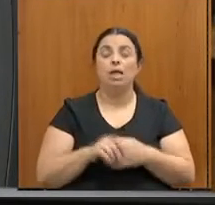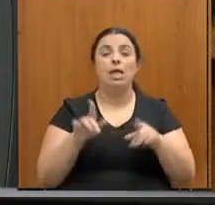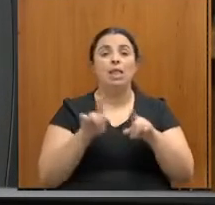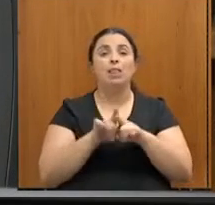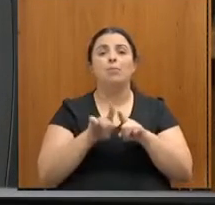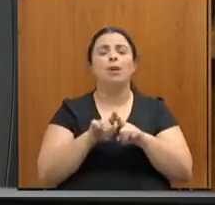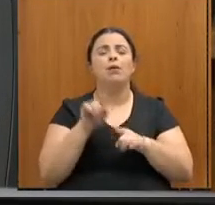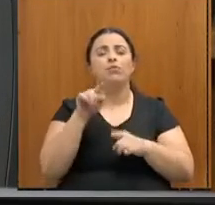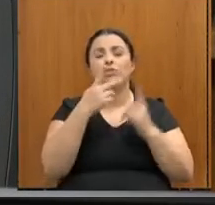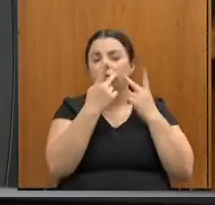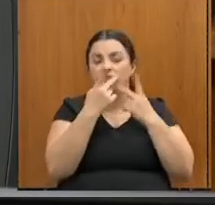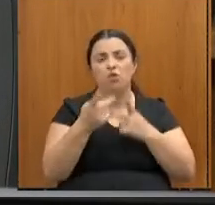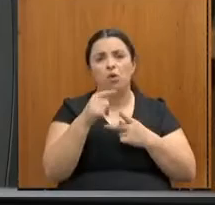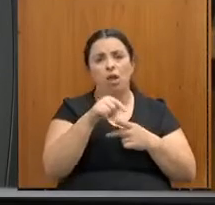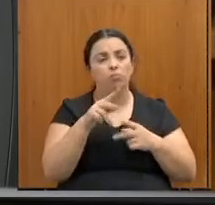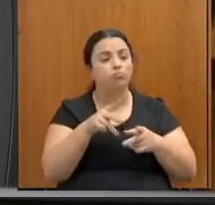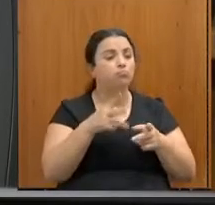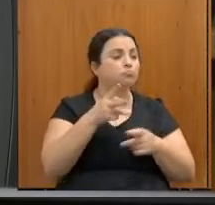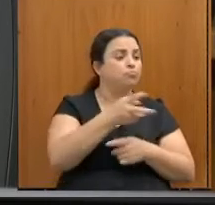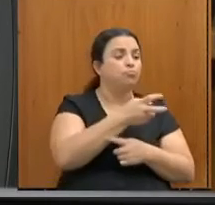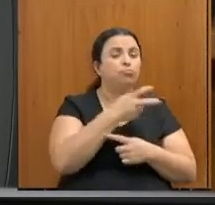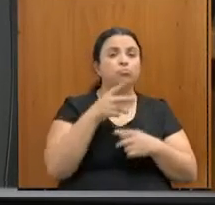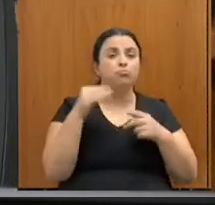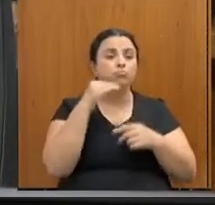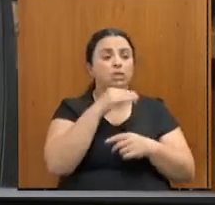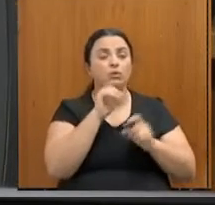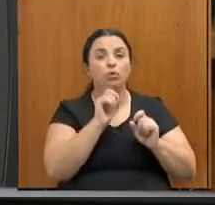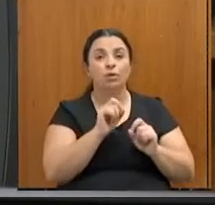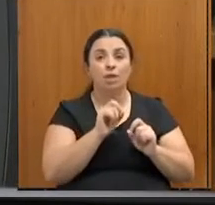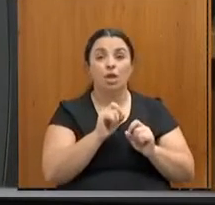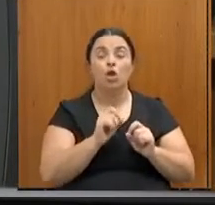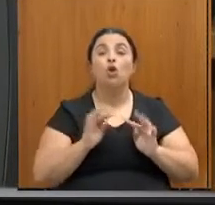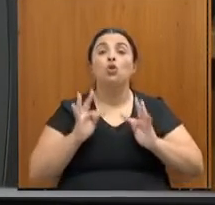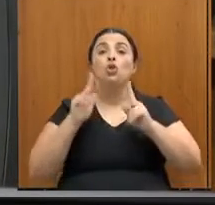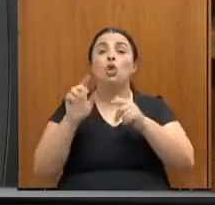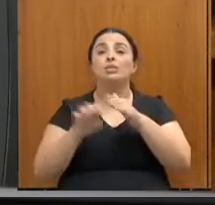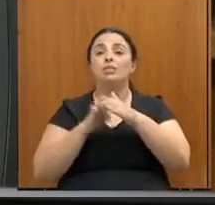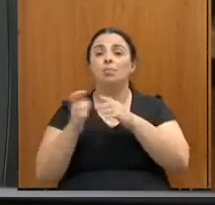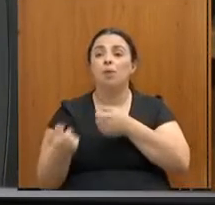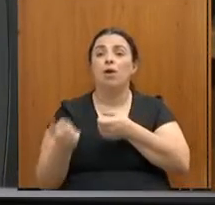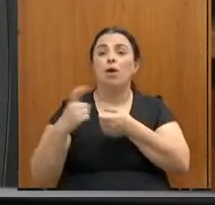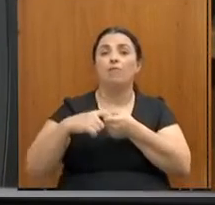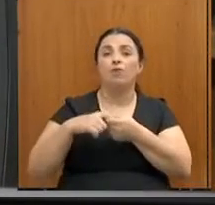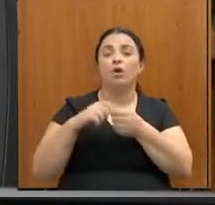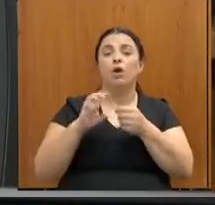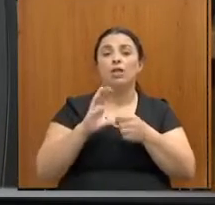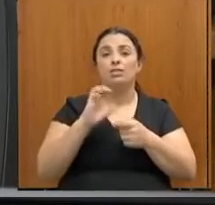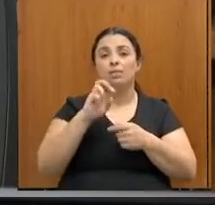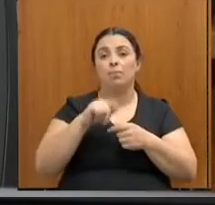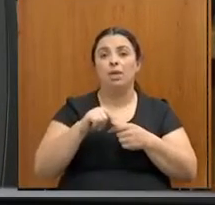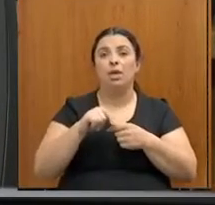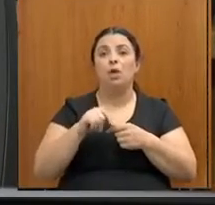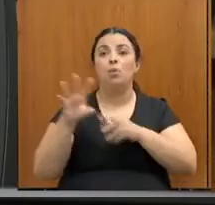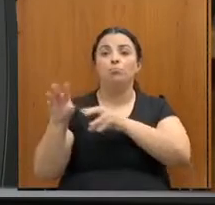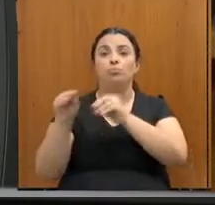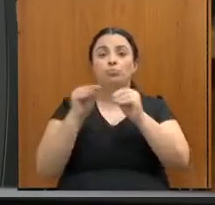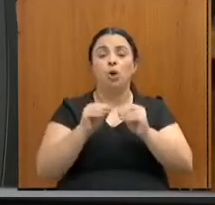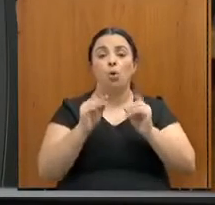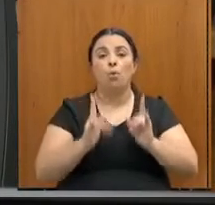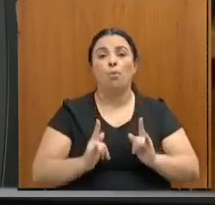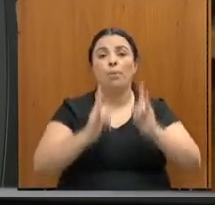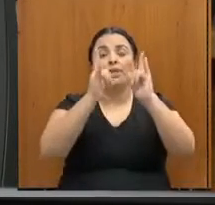trazer todas as empresas da Cemig para o mesmo prédio né Nós tínhamos a gasmig